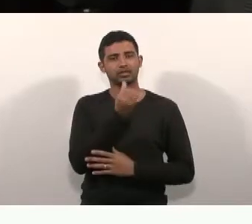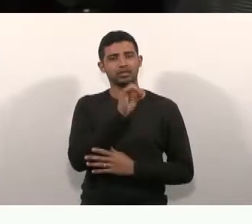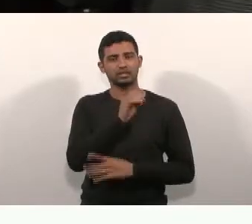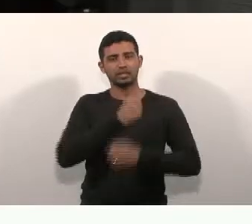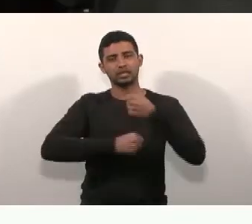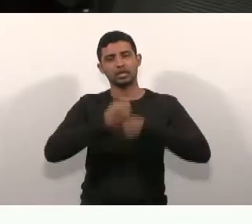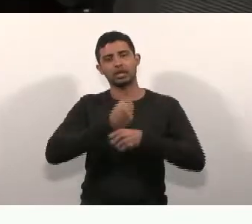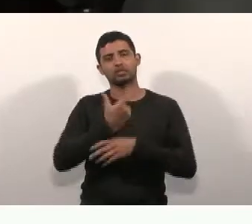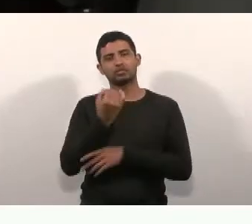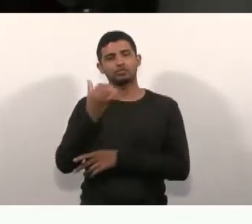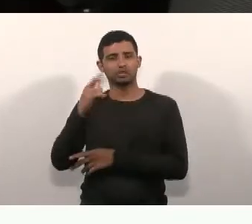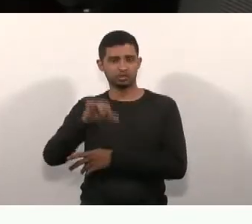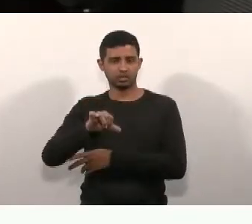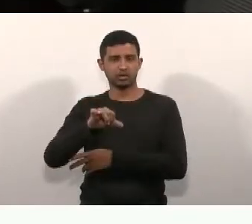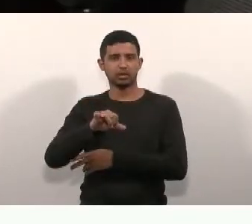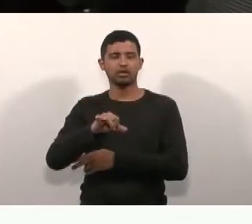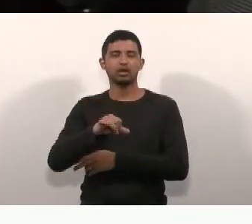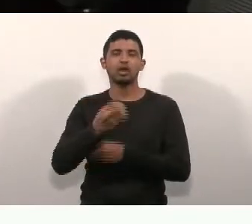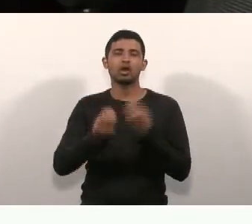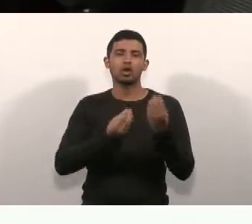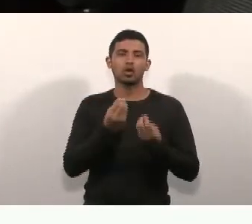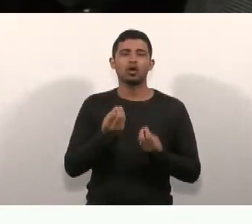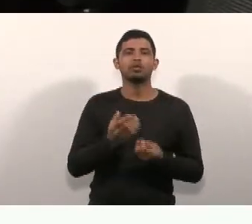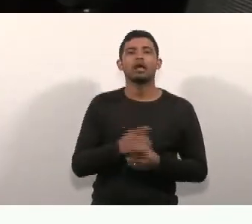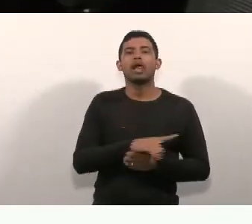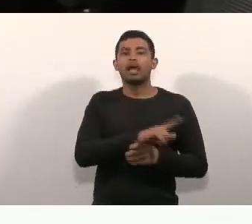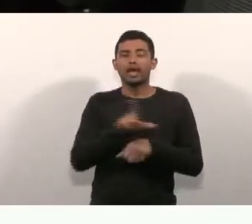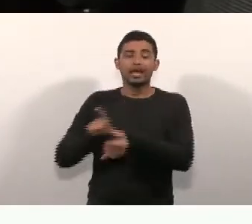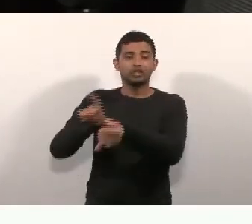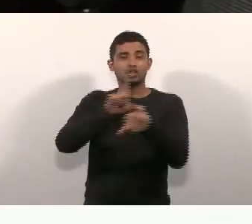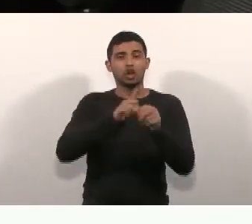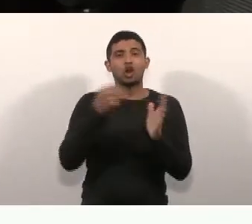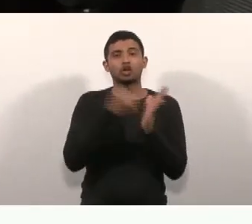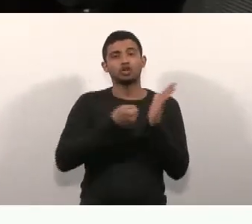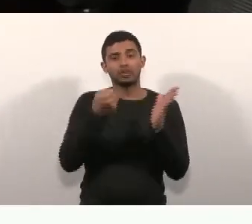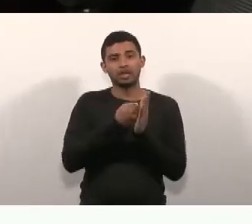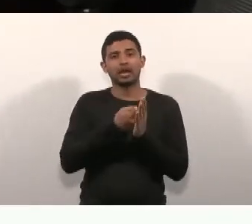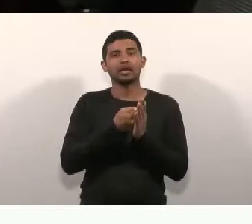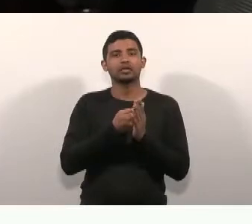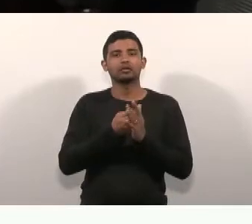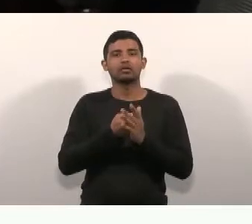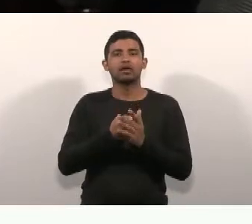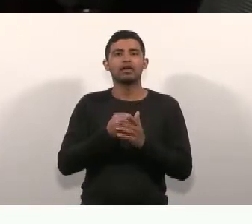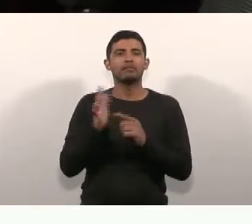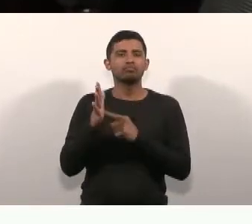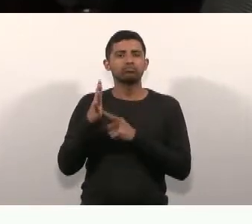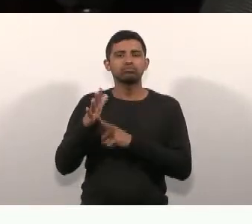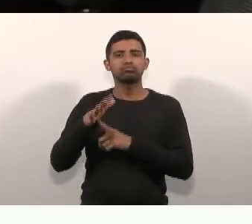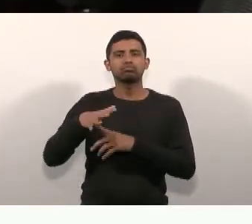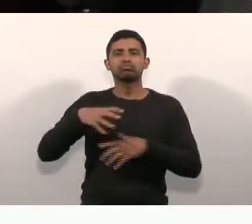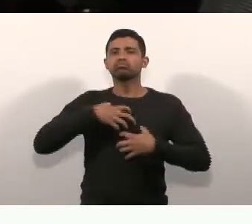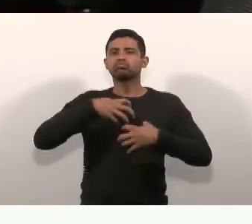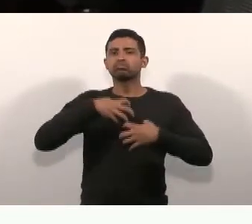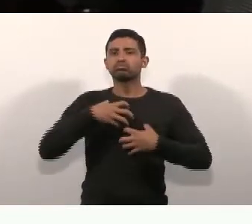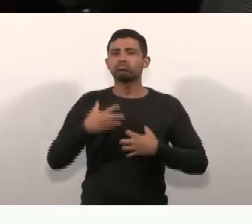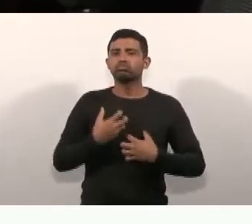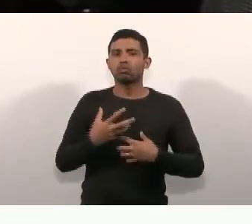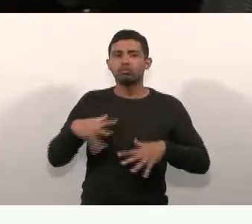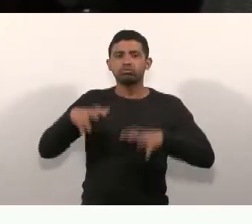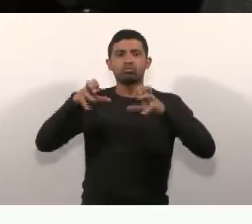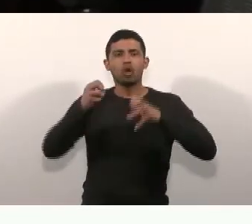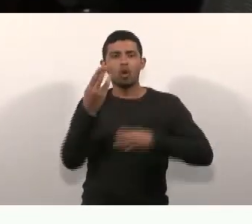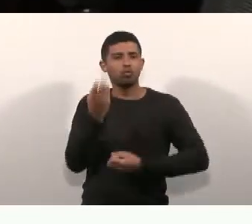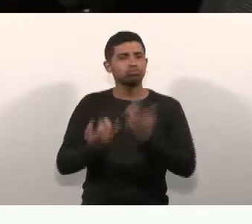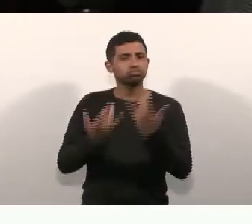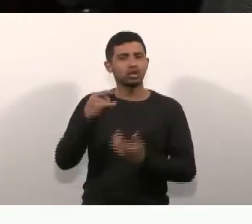60/2019 da seguinte maneira: ficam obrigados os seguintes estabelecimentos a instalarem dispositivo detector de fumaça e de prevenção a incêndio no âmbito do estado do Rio